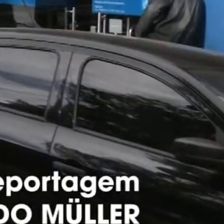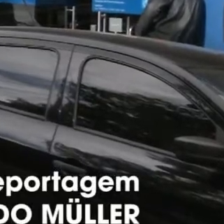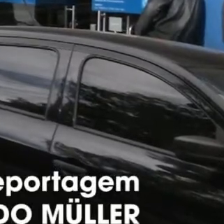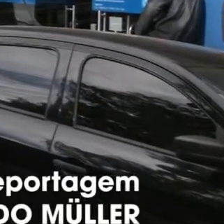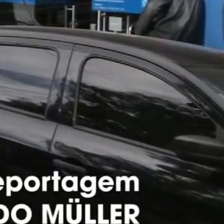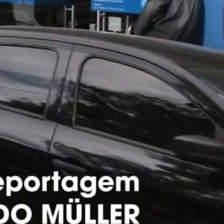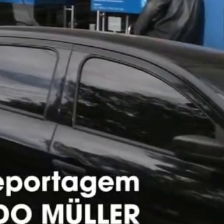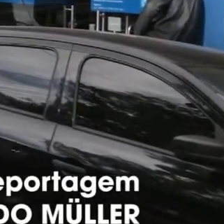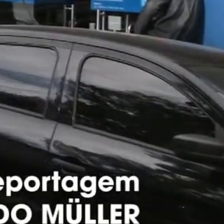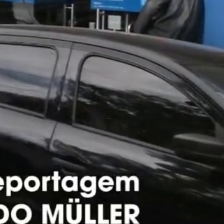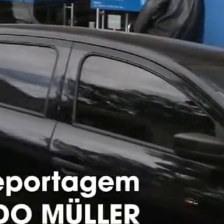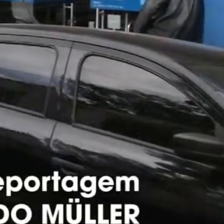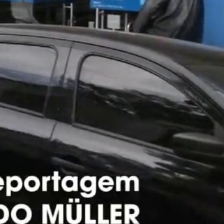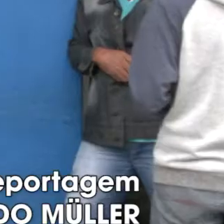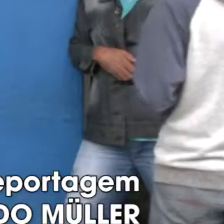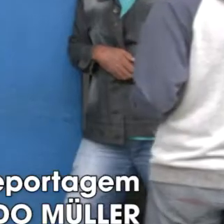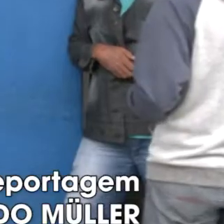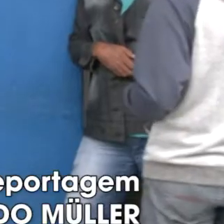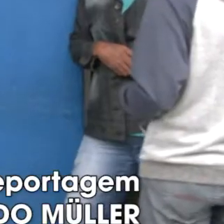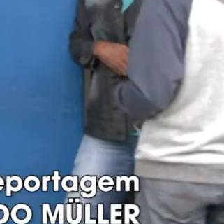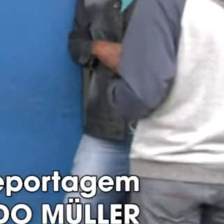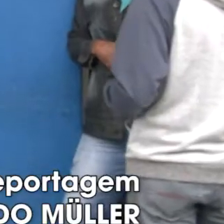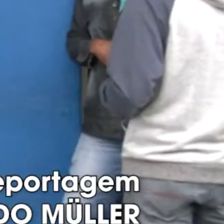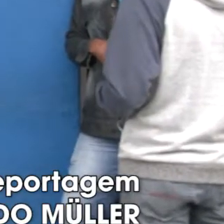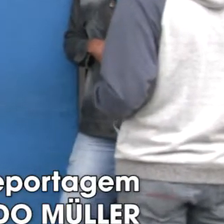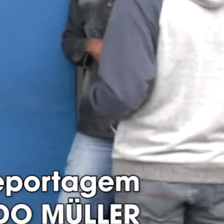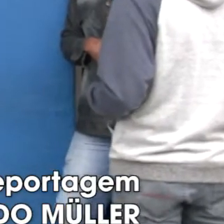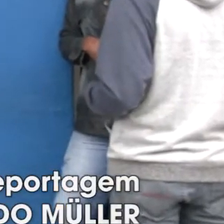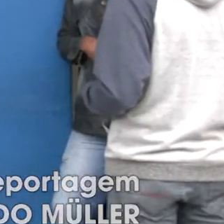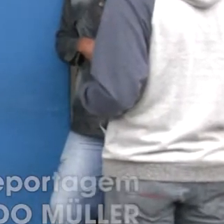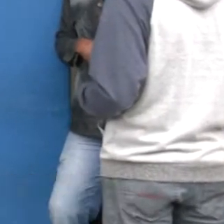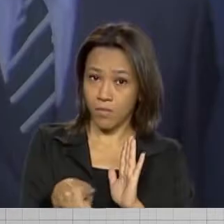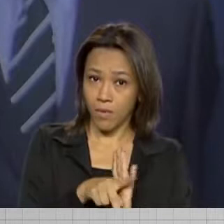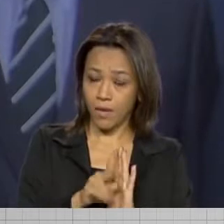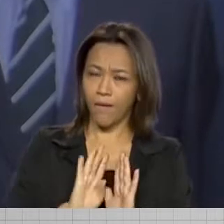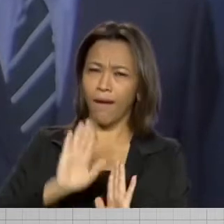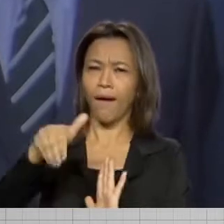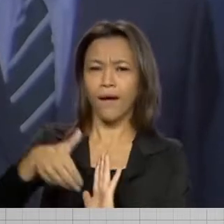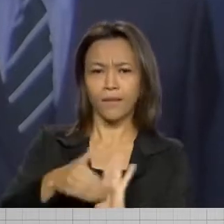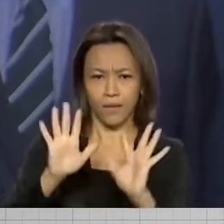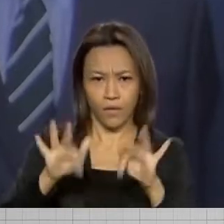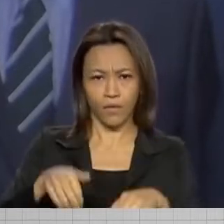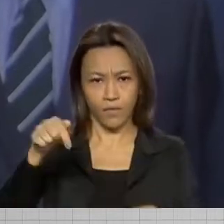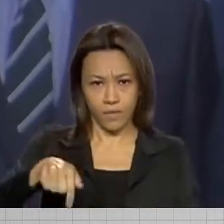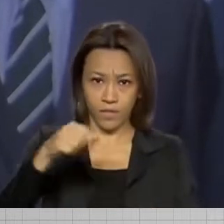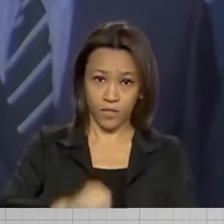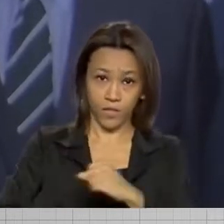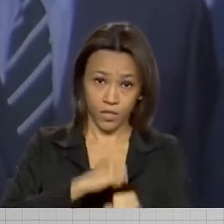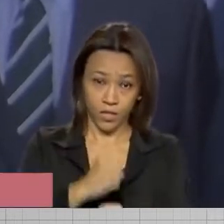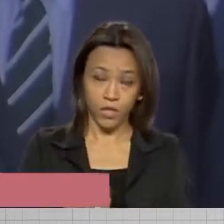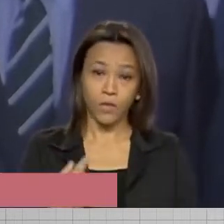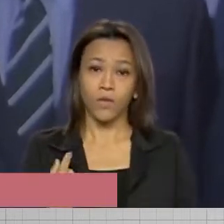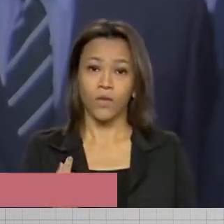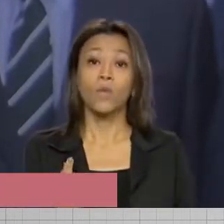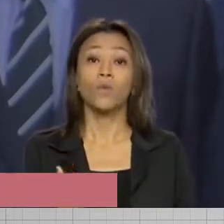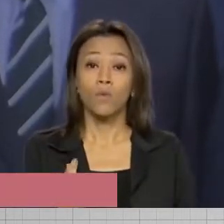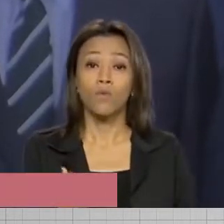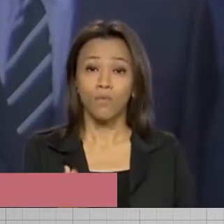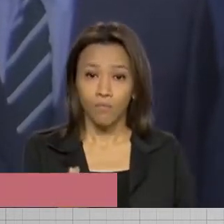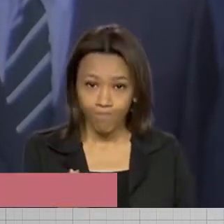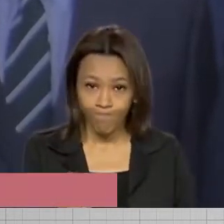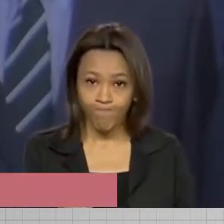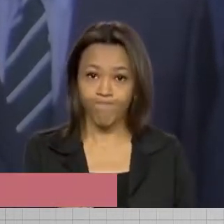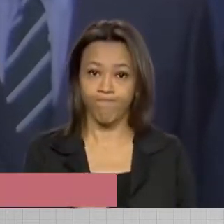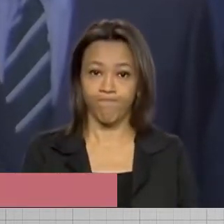O governo federal prorrogou o auxílio emergencial até o final de 2020. Em pronunciamento, o presidente da